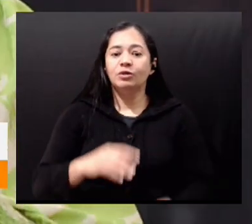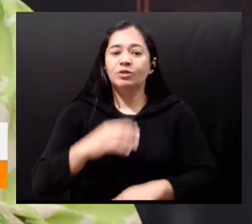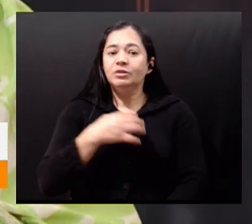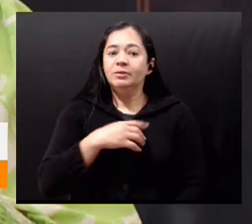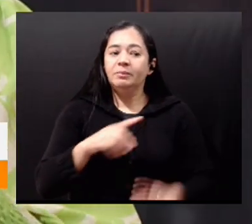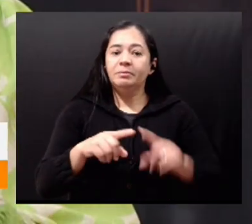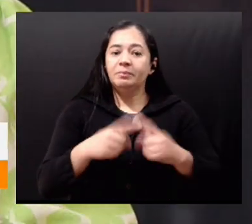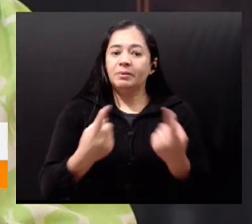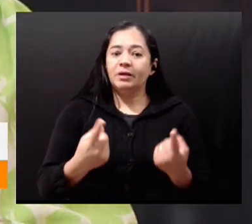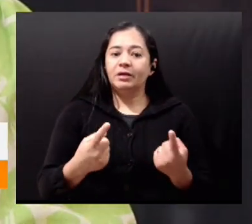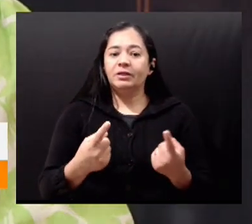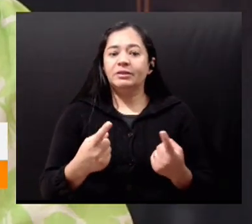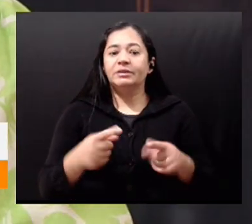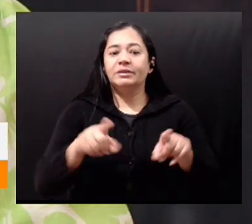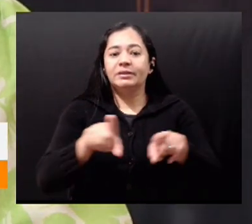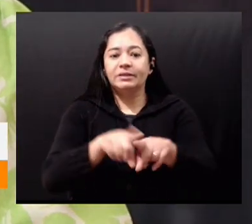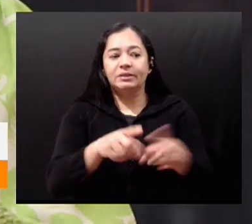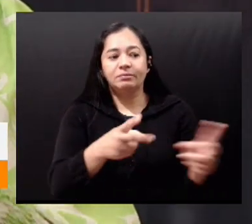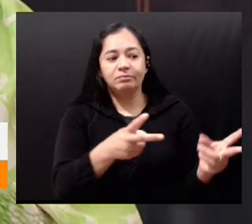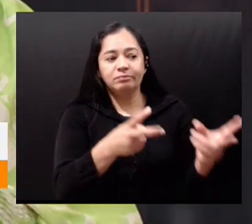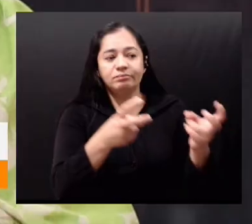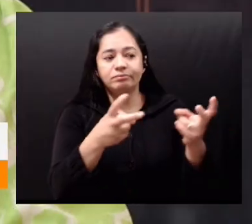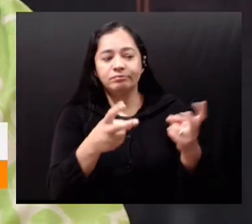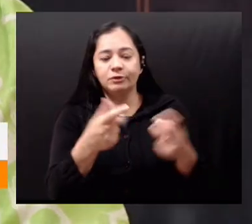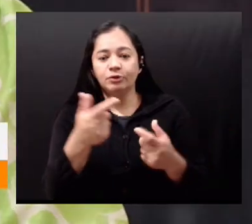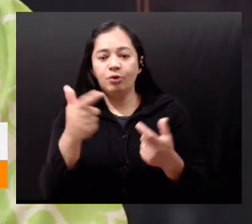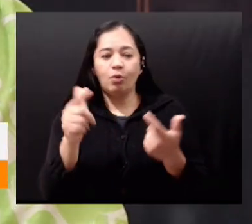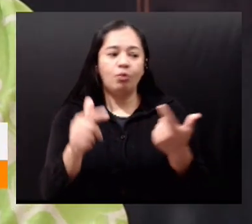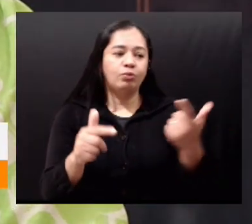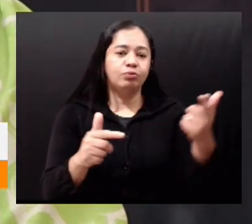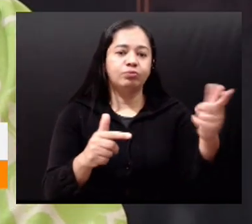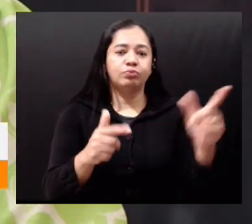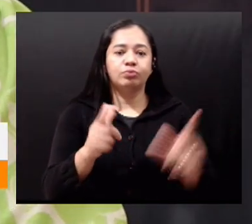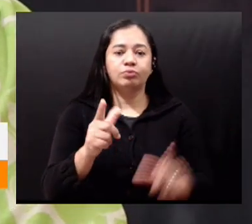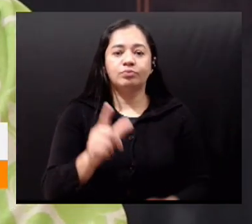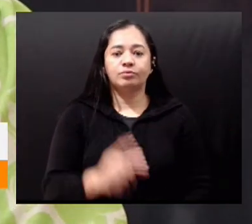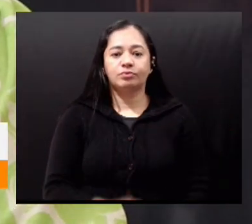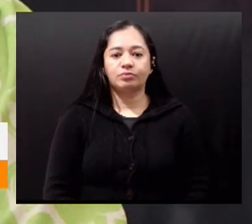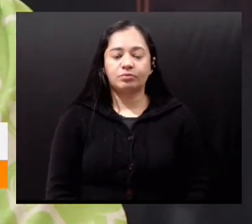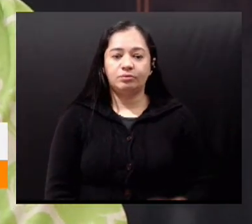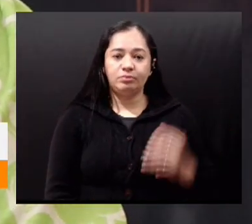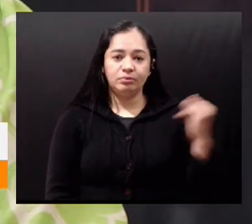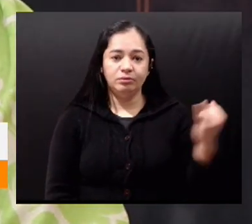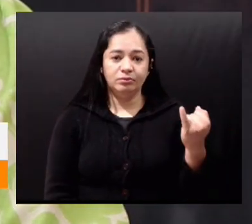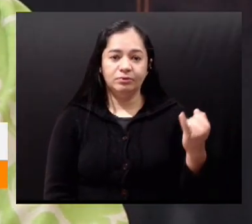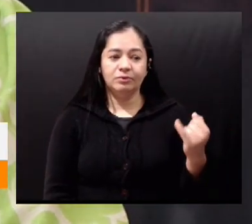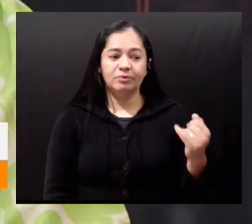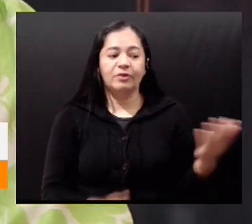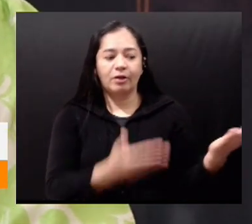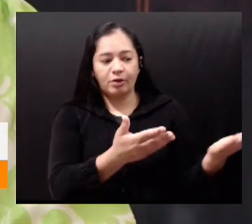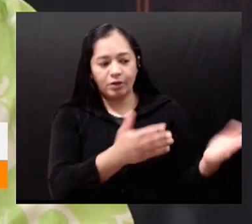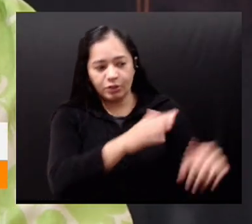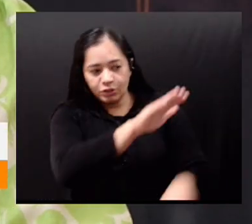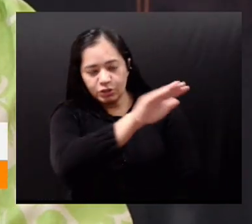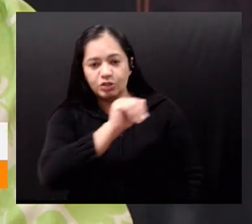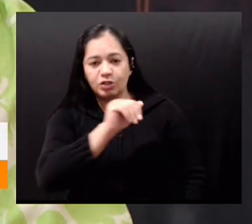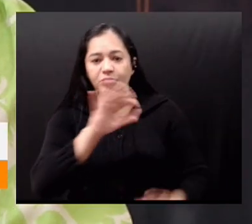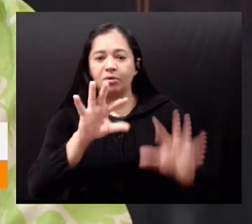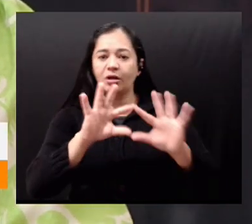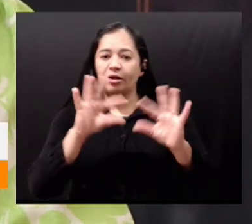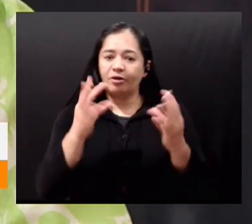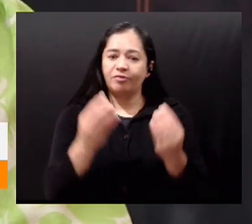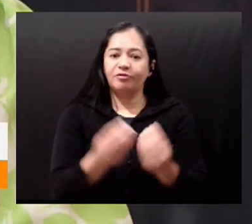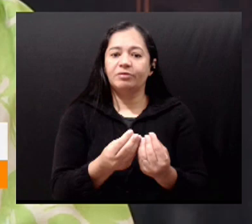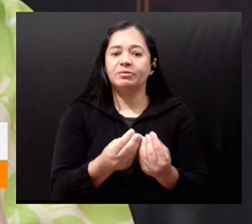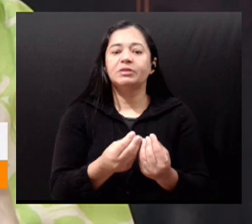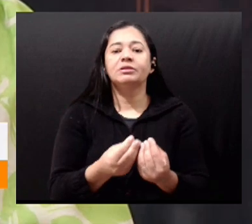vou percebendo outras questões que é importante chamar a família, Uhum. né. Então, Sem assim, dúvida.